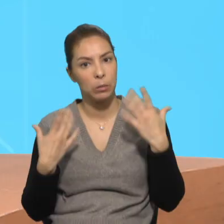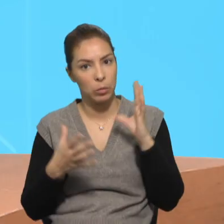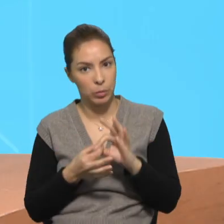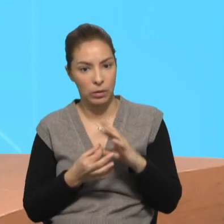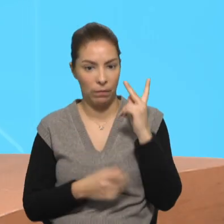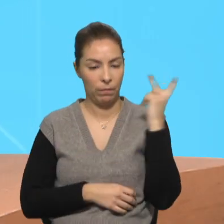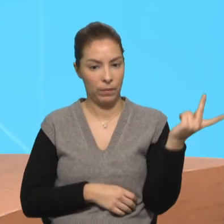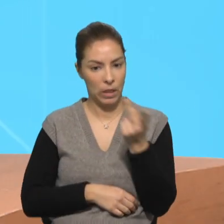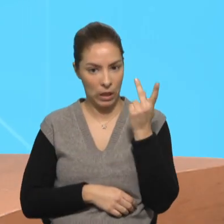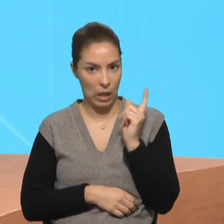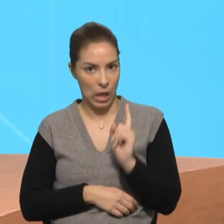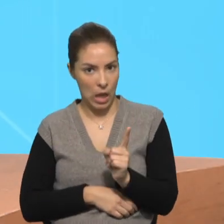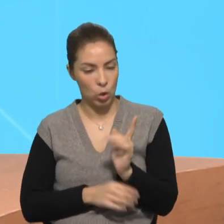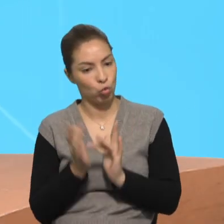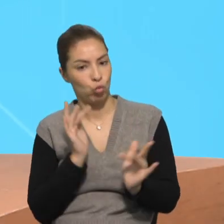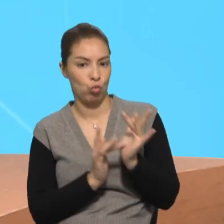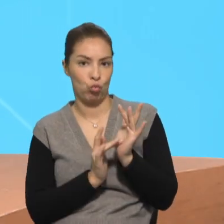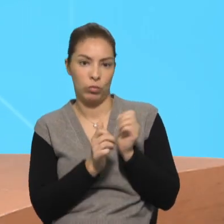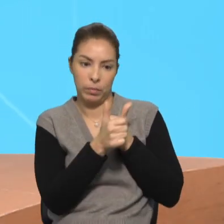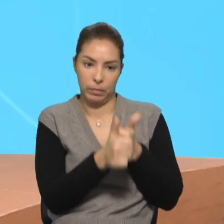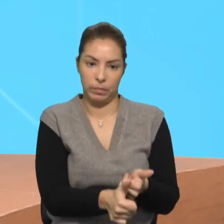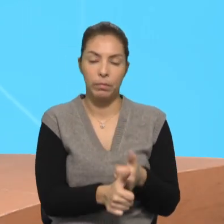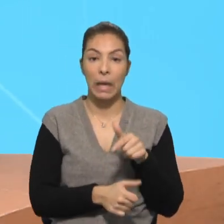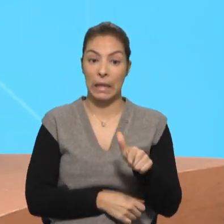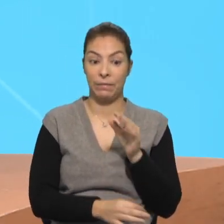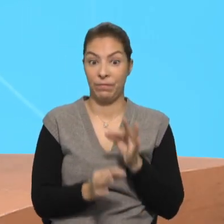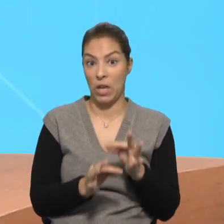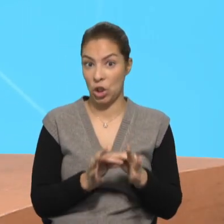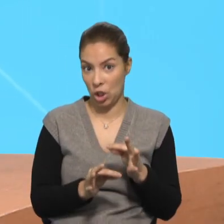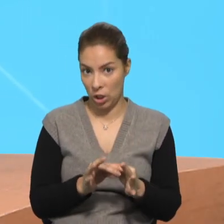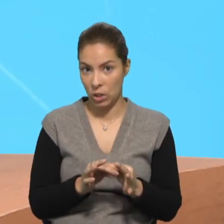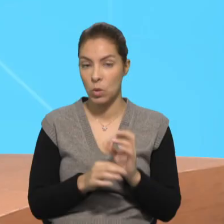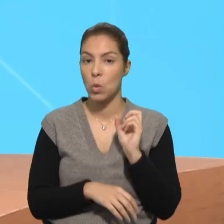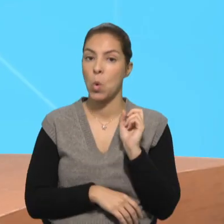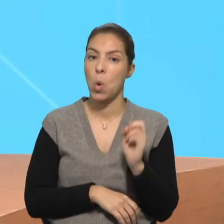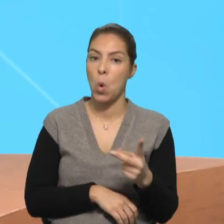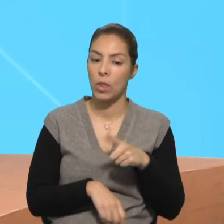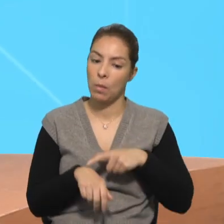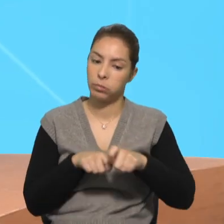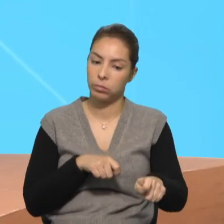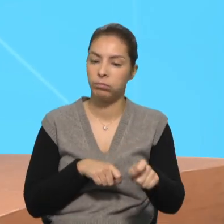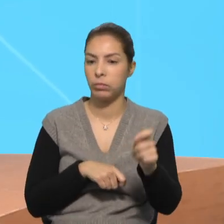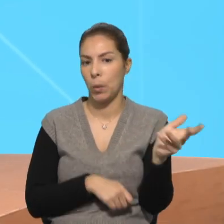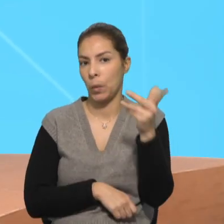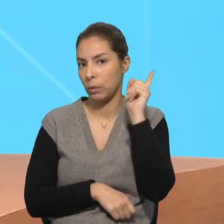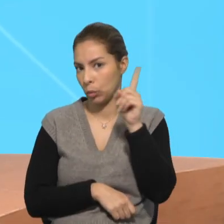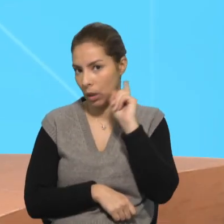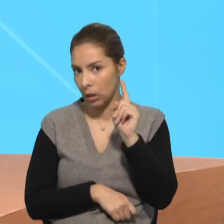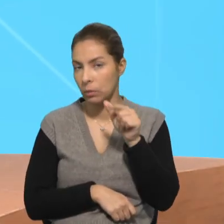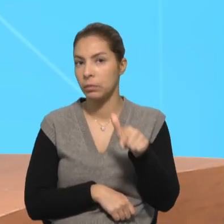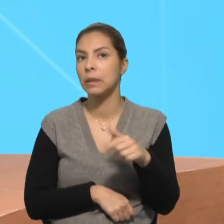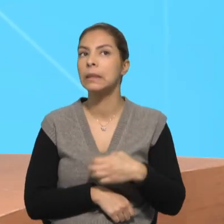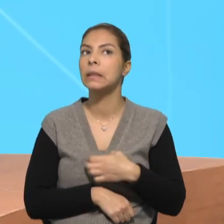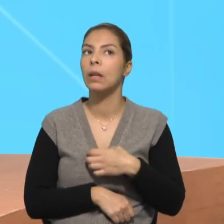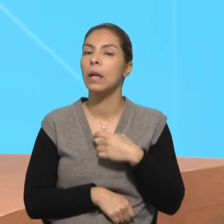pública de Jesus. Esta festa, ou este momento litúrgico, está tão bem, eu diria,